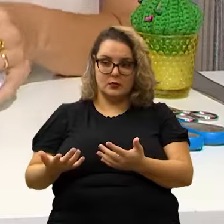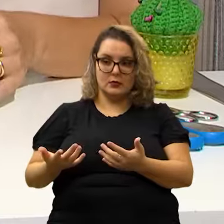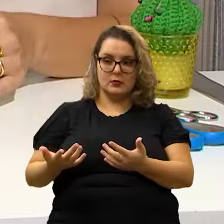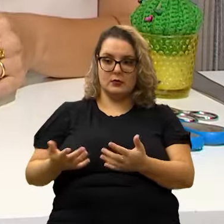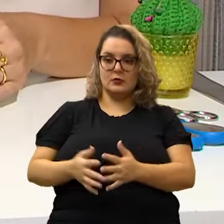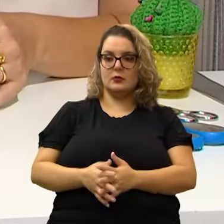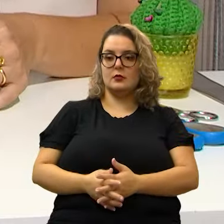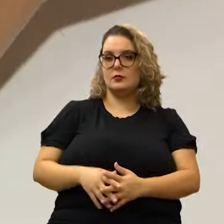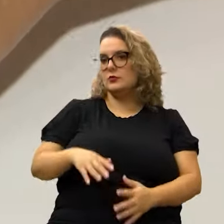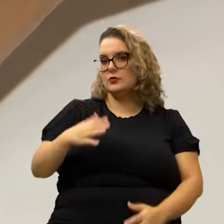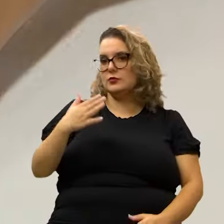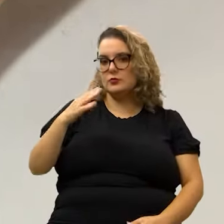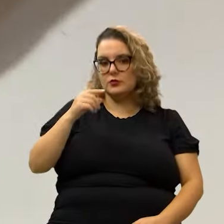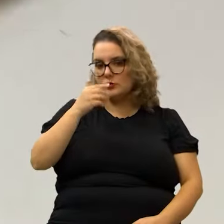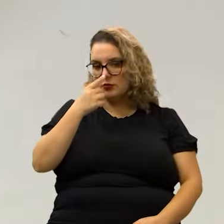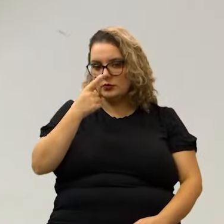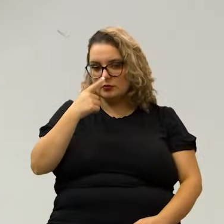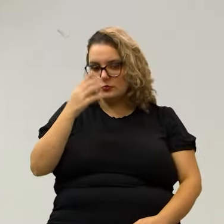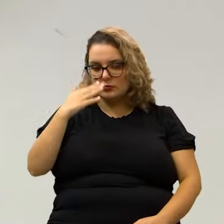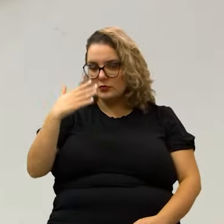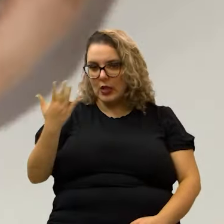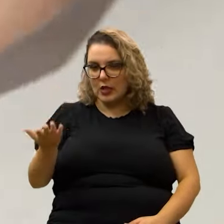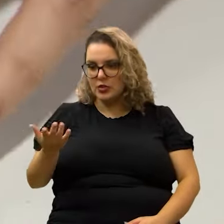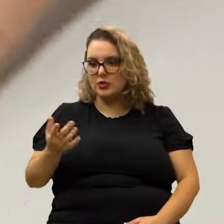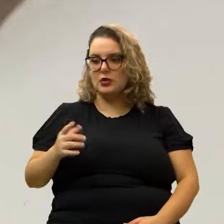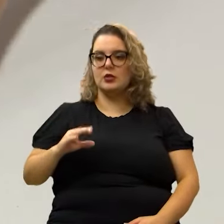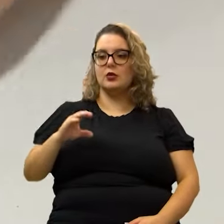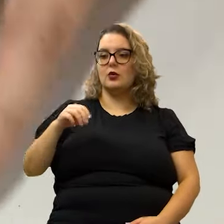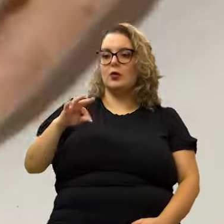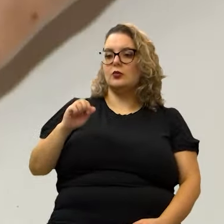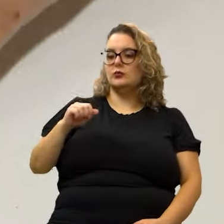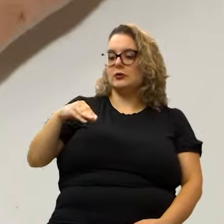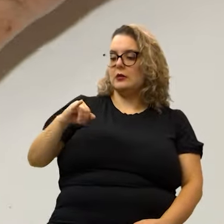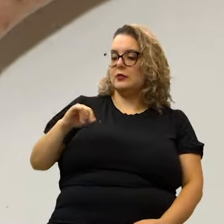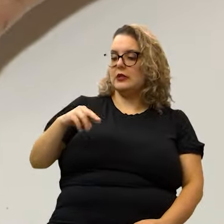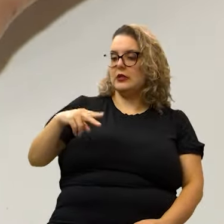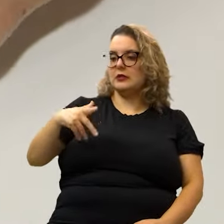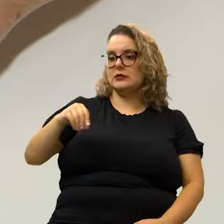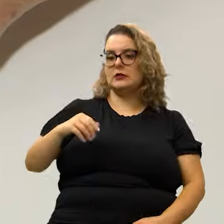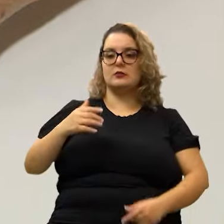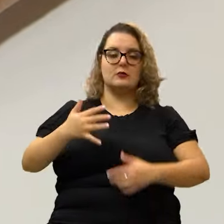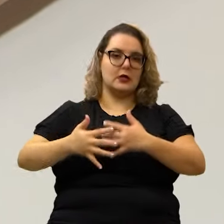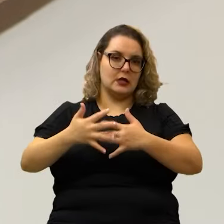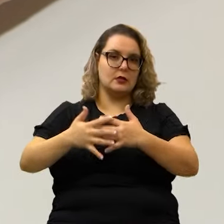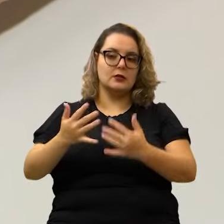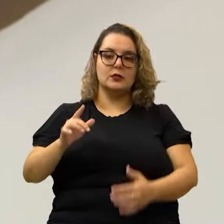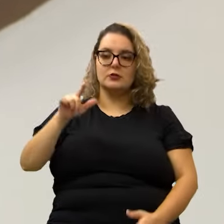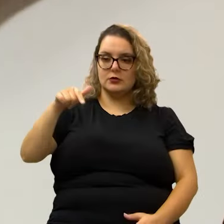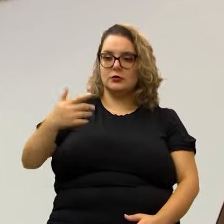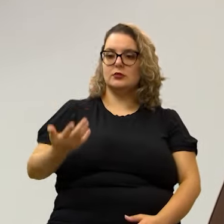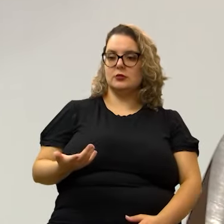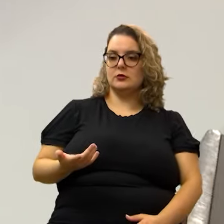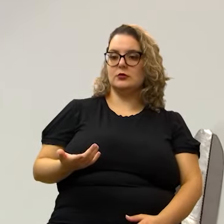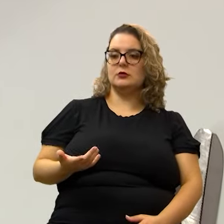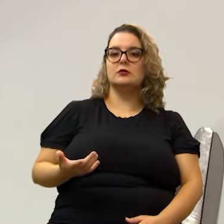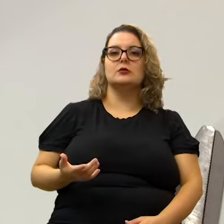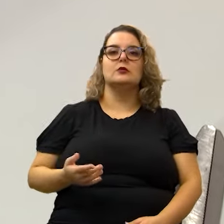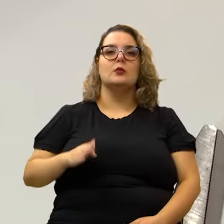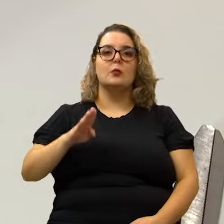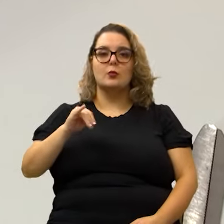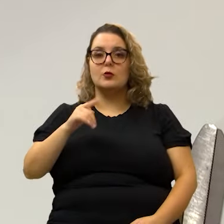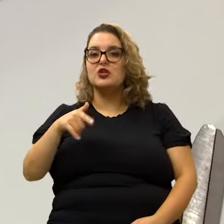interferência, nem de cheiro, nem de nenhum tipo de contaminação que vá atrapalhar no... depois